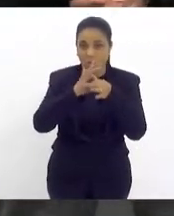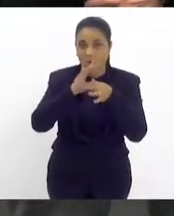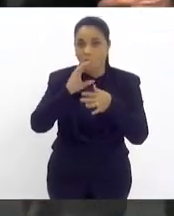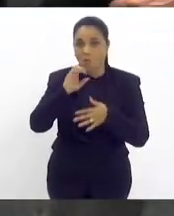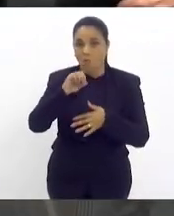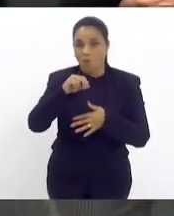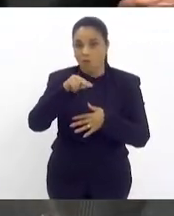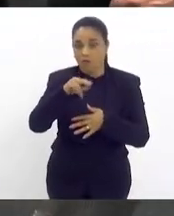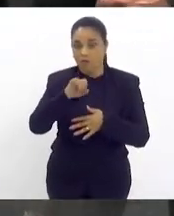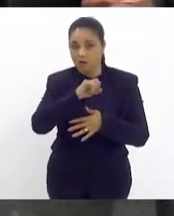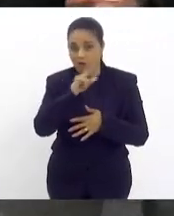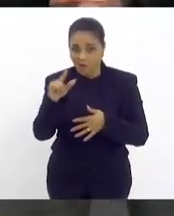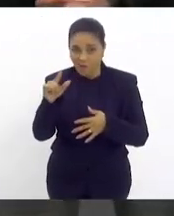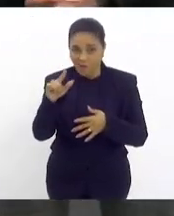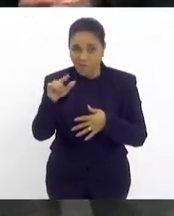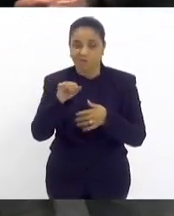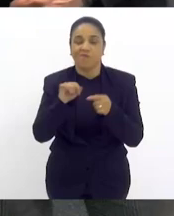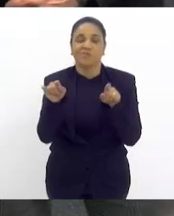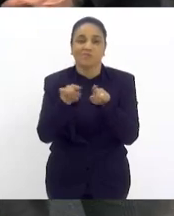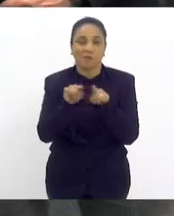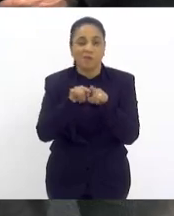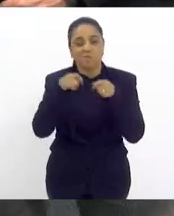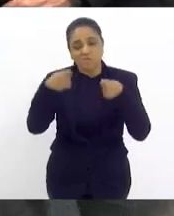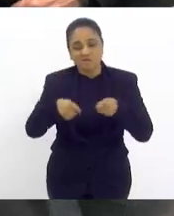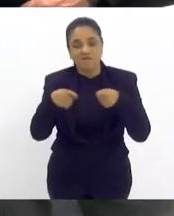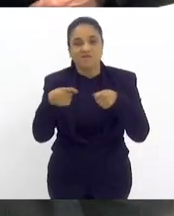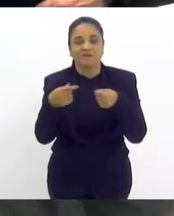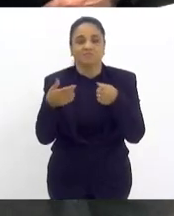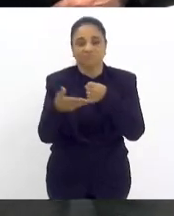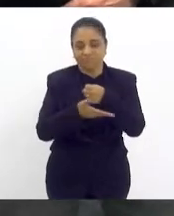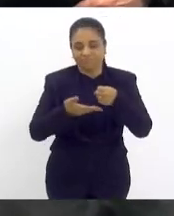mexer na estrutura do Poder Executivo